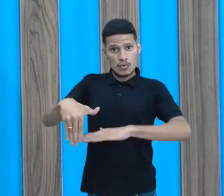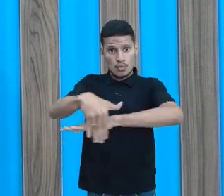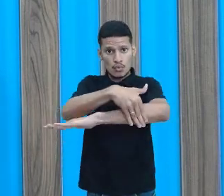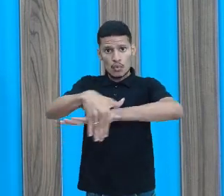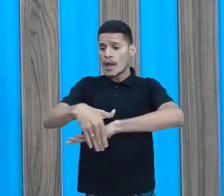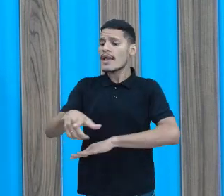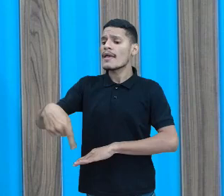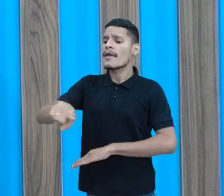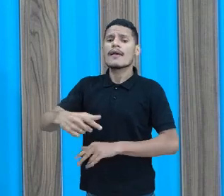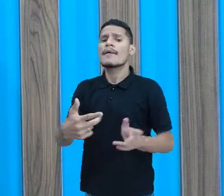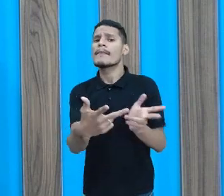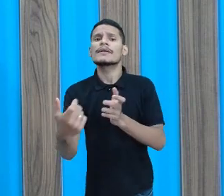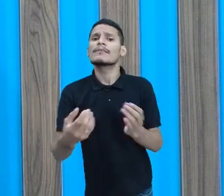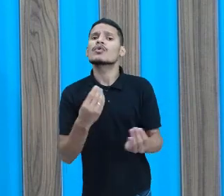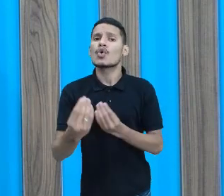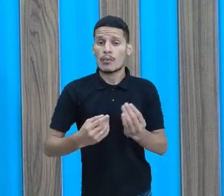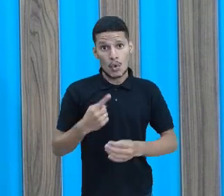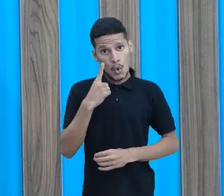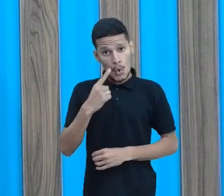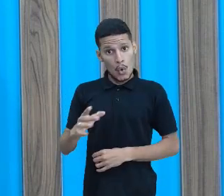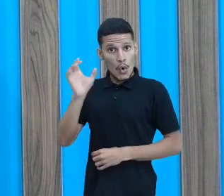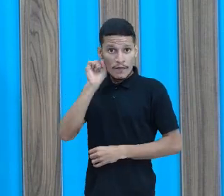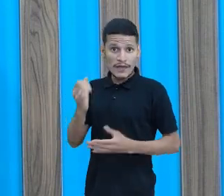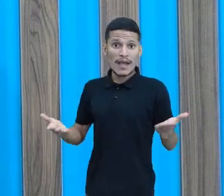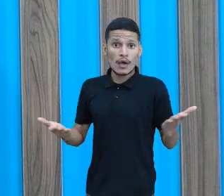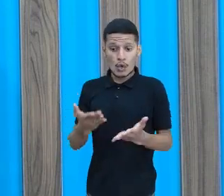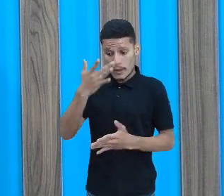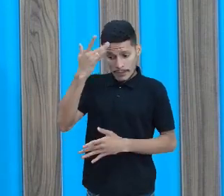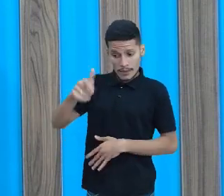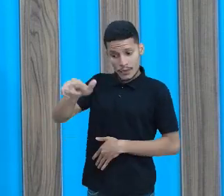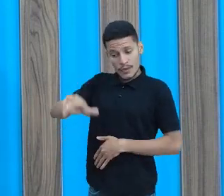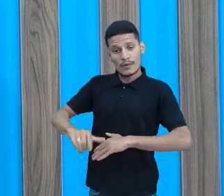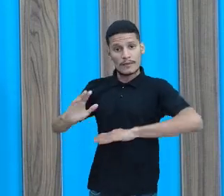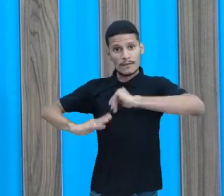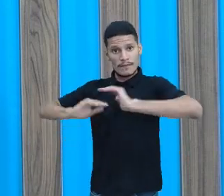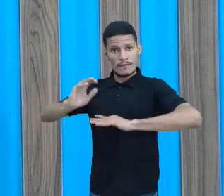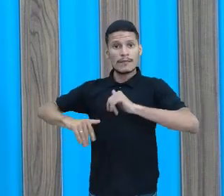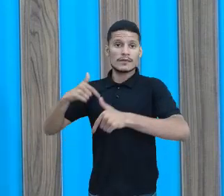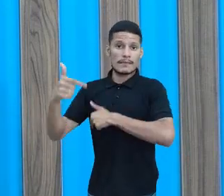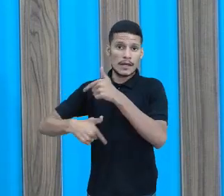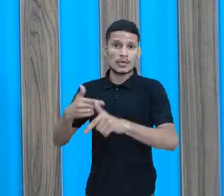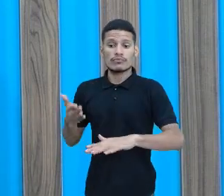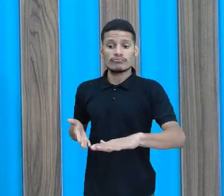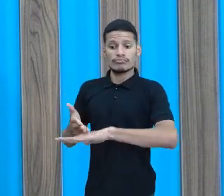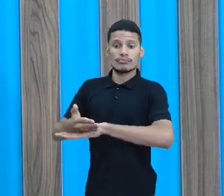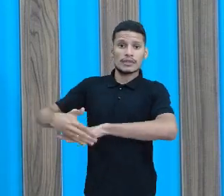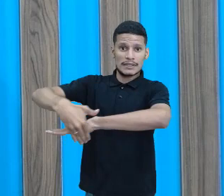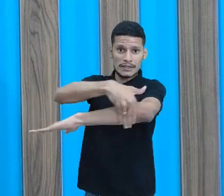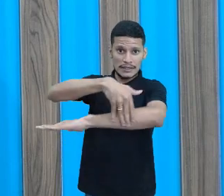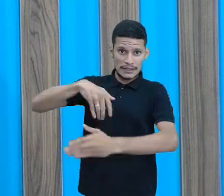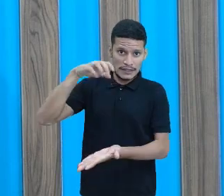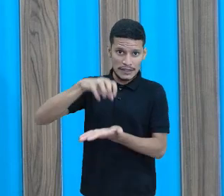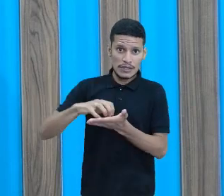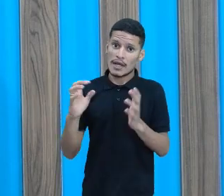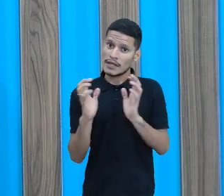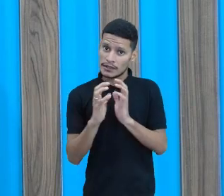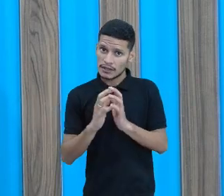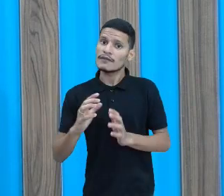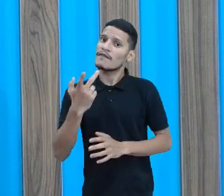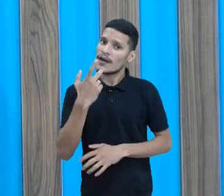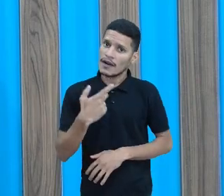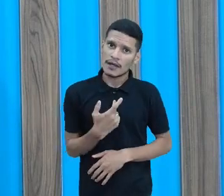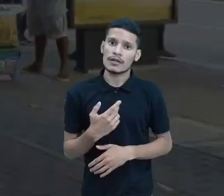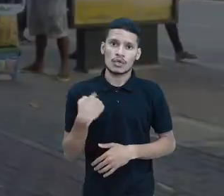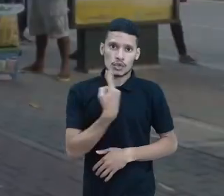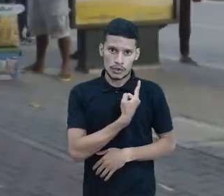eles percebem isso? Então, vamos ouvir aí o que é que os trabalhadores e trabalhadoras que estão atuando no centro da cidade têm a dizer para nós.